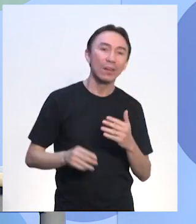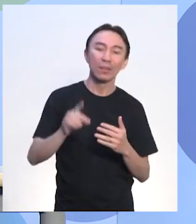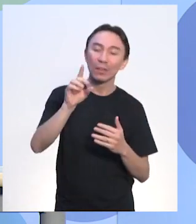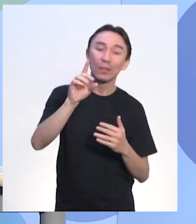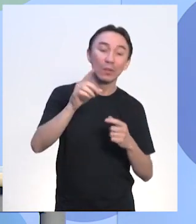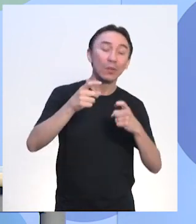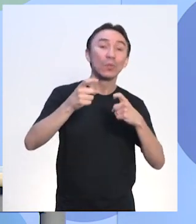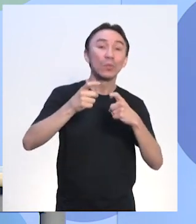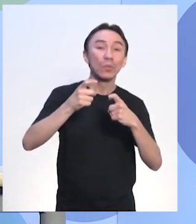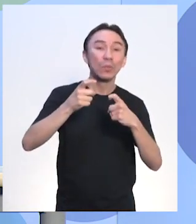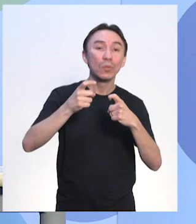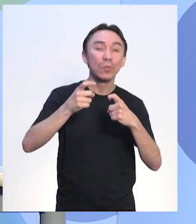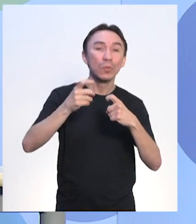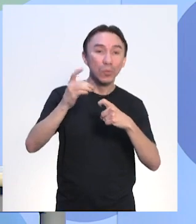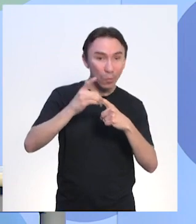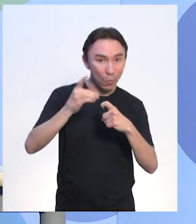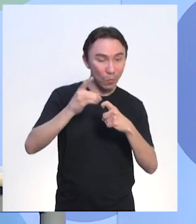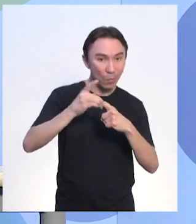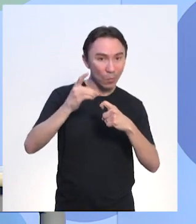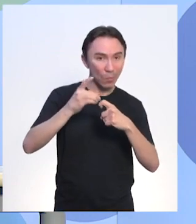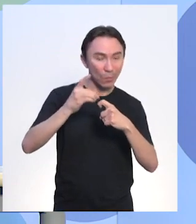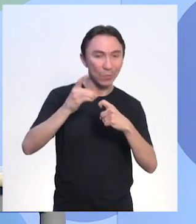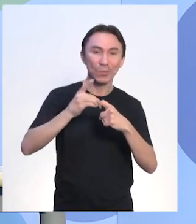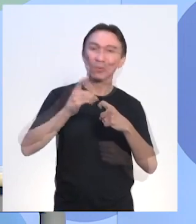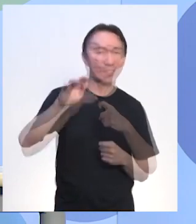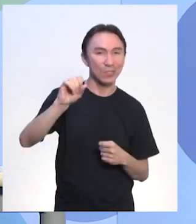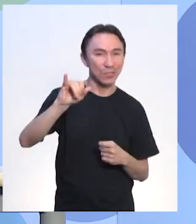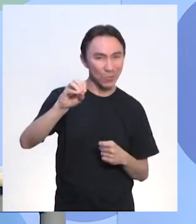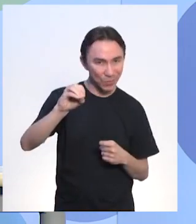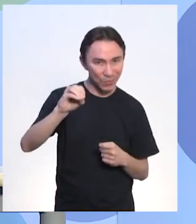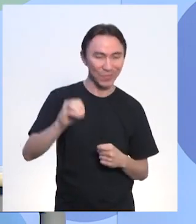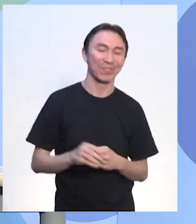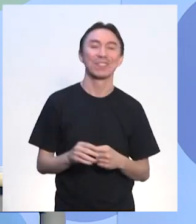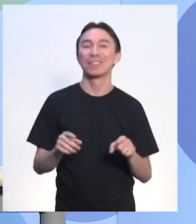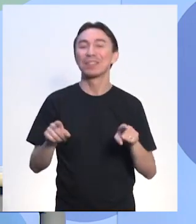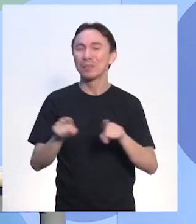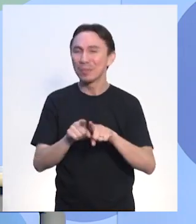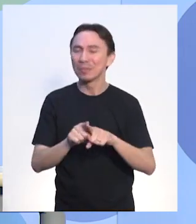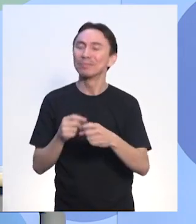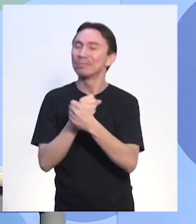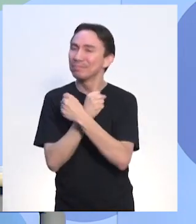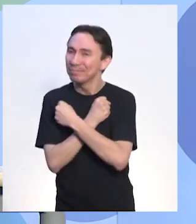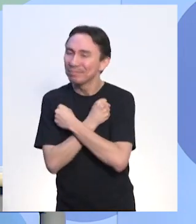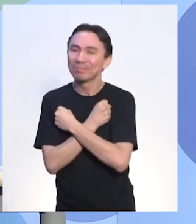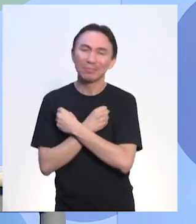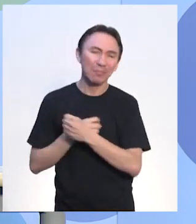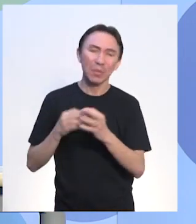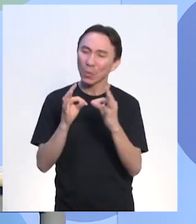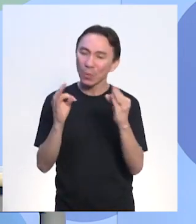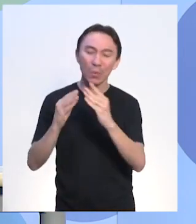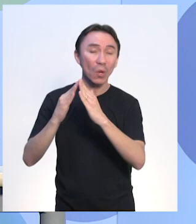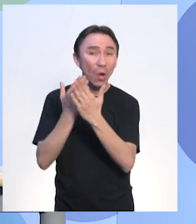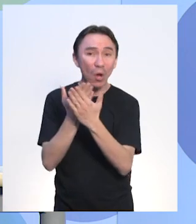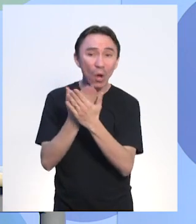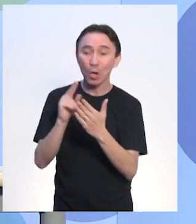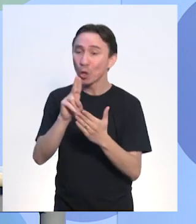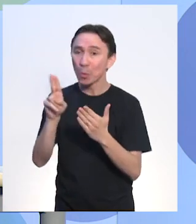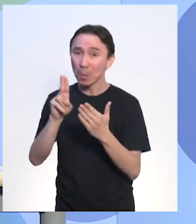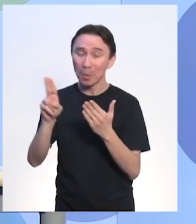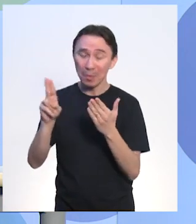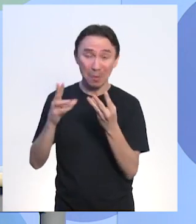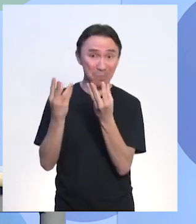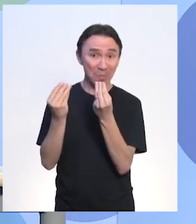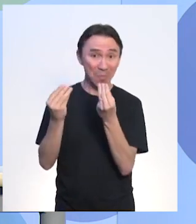Doutor Genésio, Cândido Pereira. E também quero mandar um abraço para todas as escolas que a gente não consegue falar o nome aqui, porque